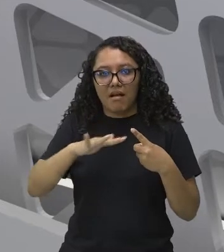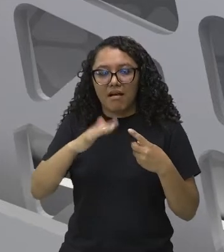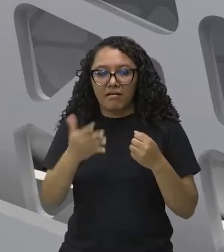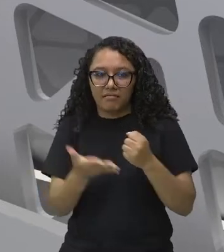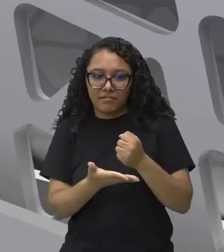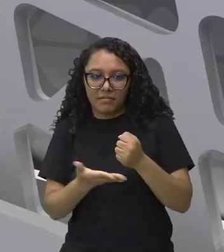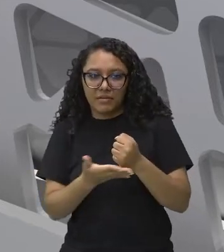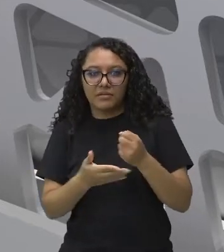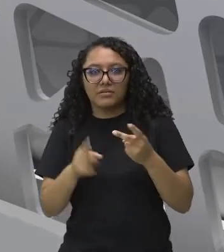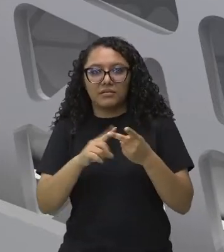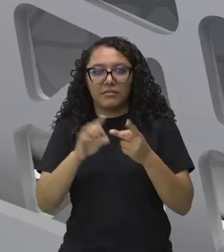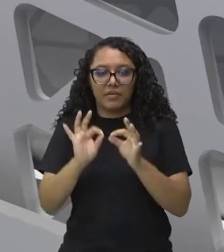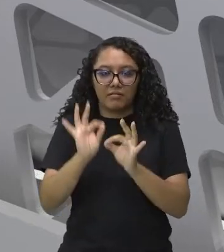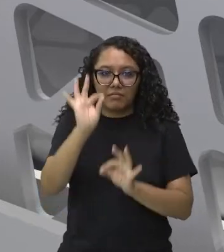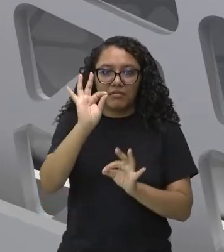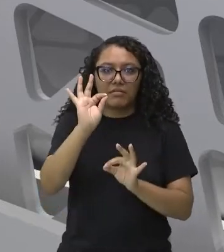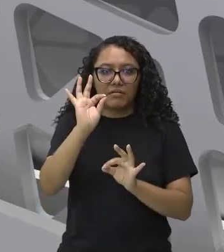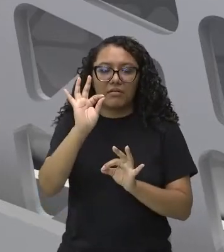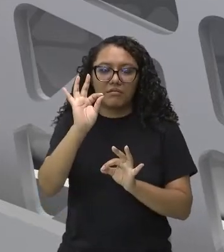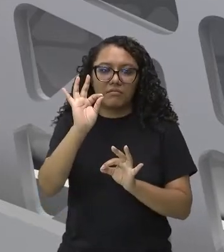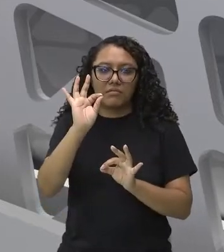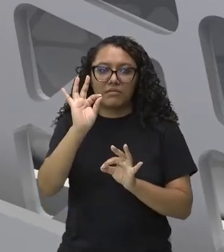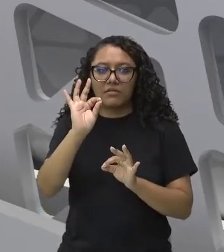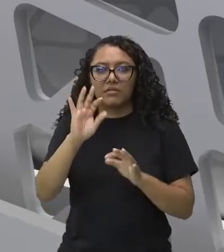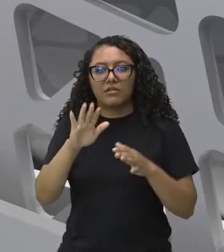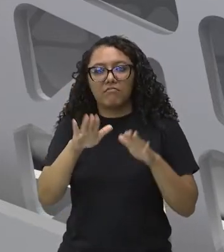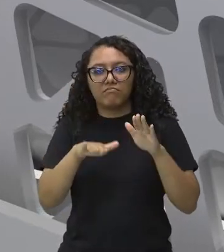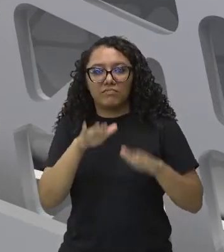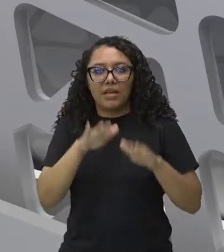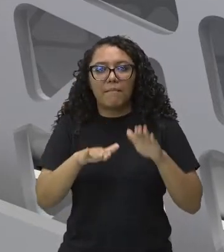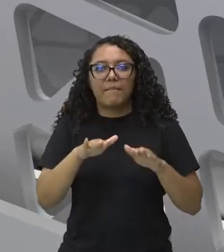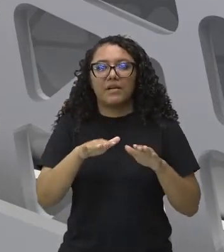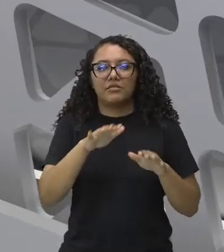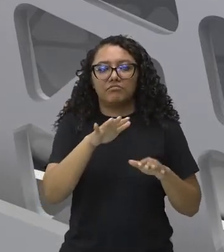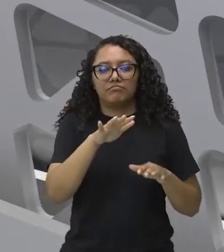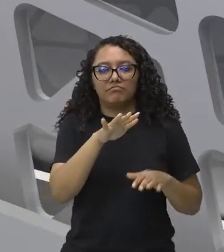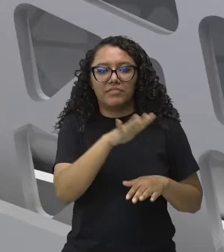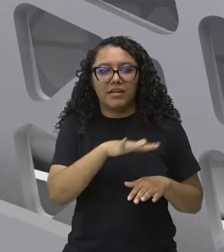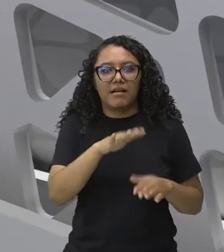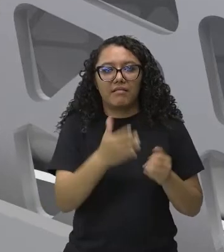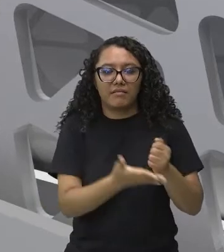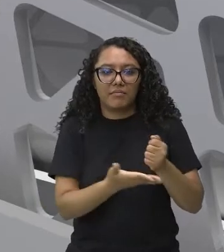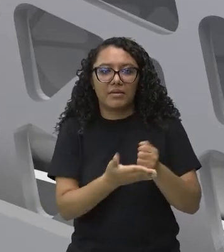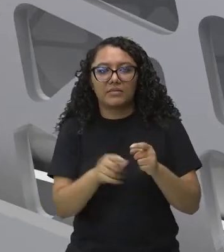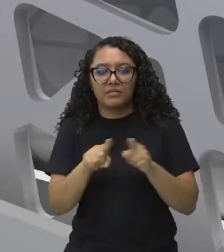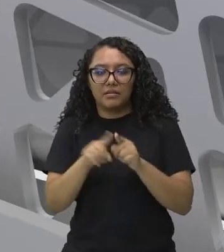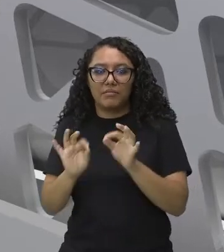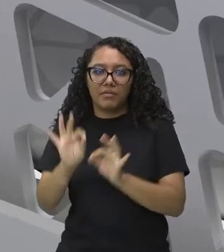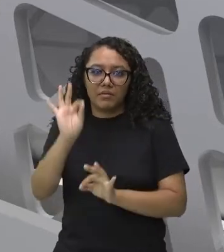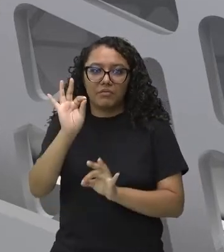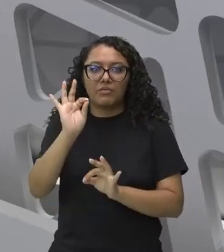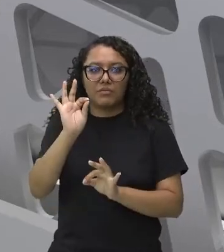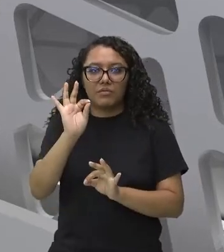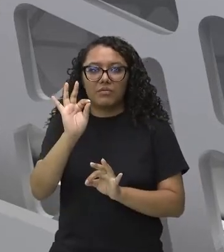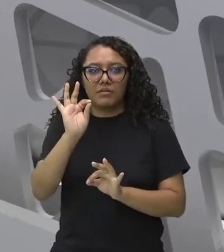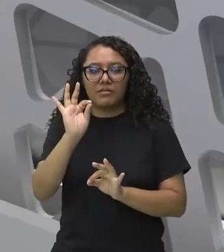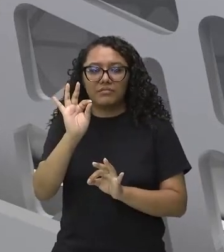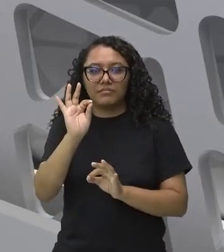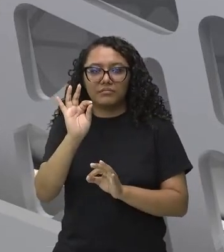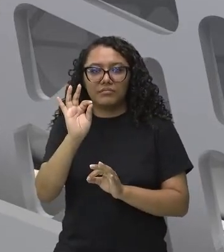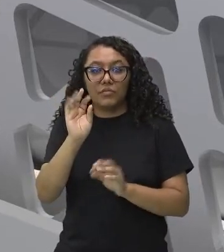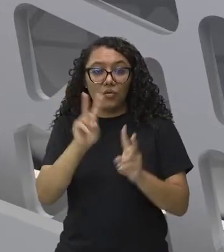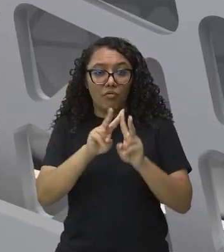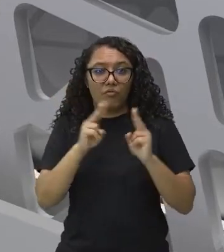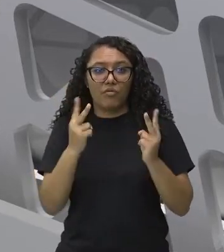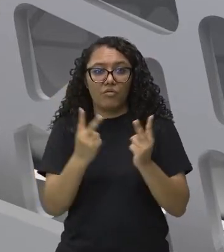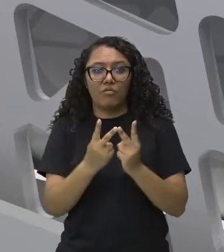a altura, ok? Então, dependendo da área da base e dependendo da altura, a capacidade